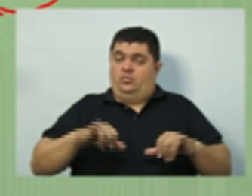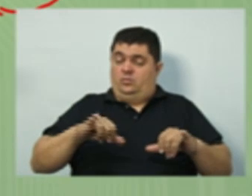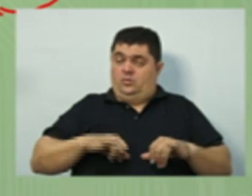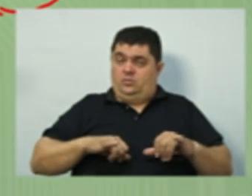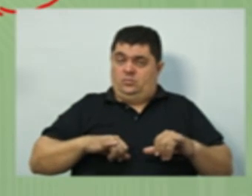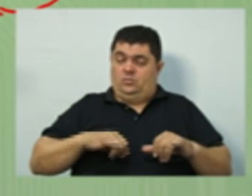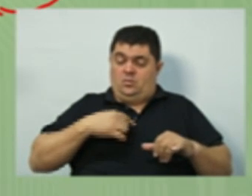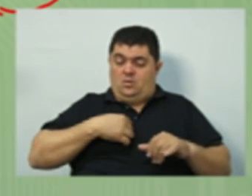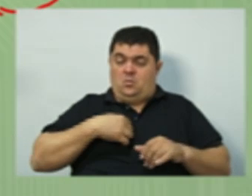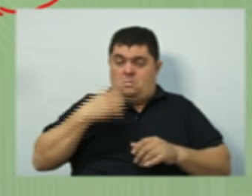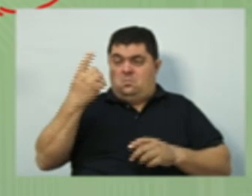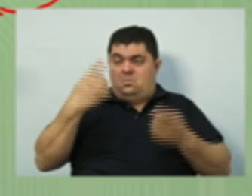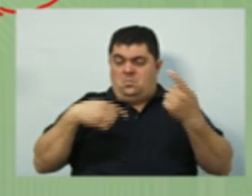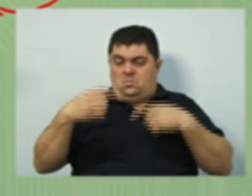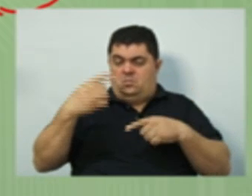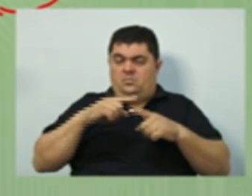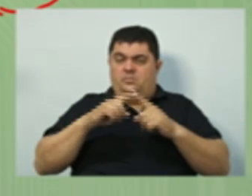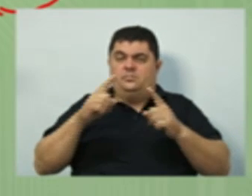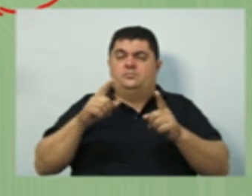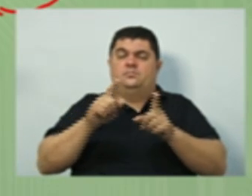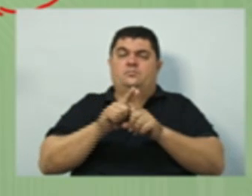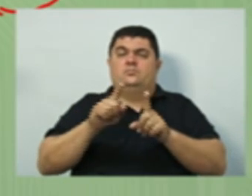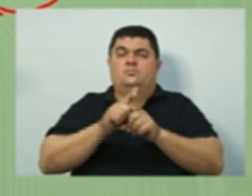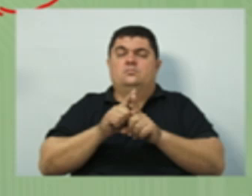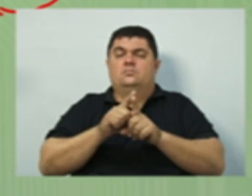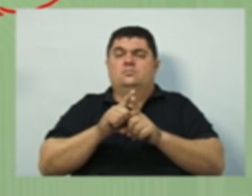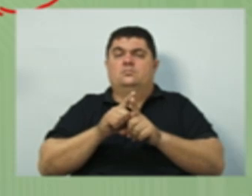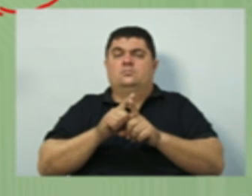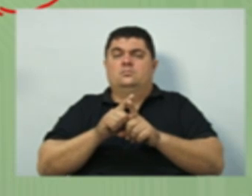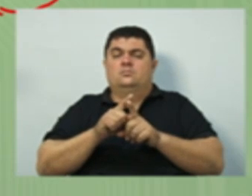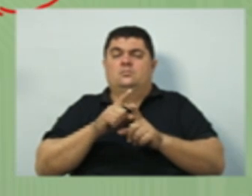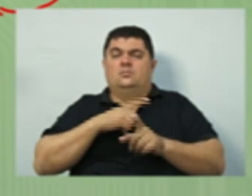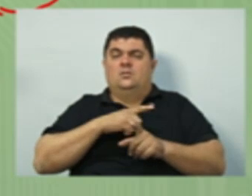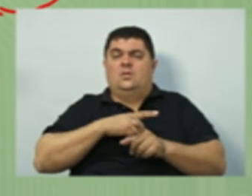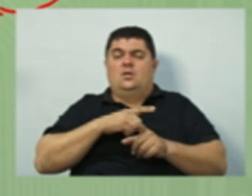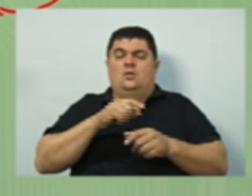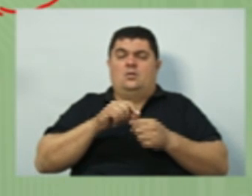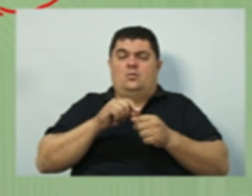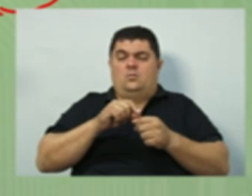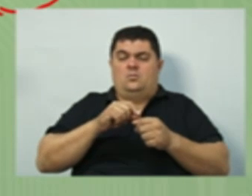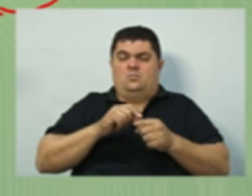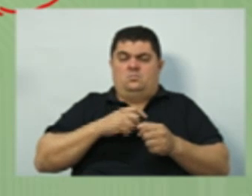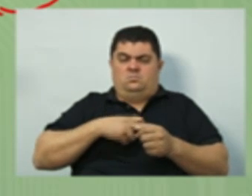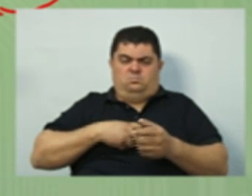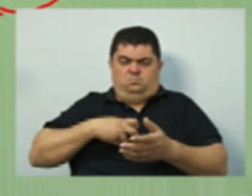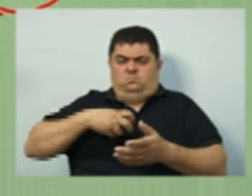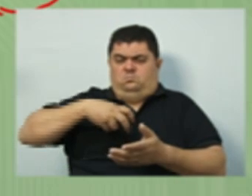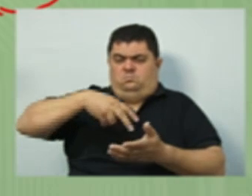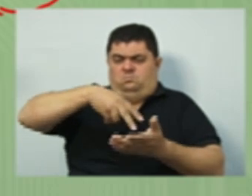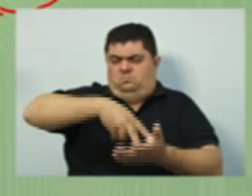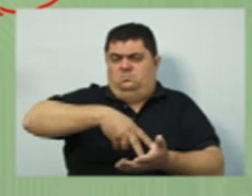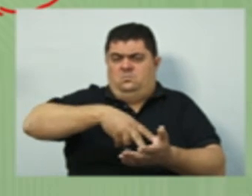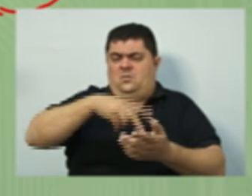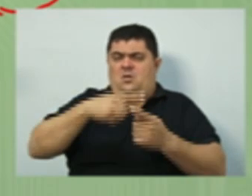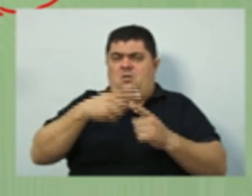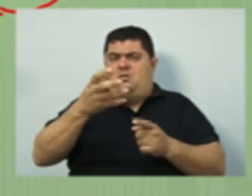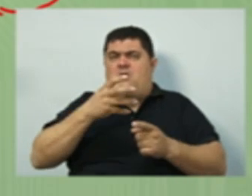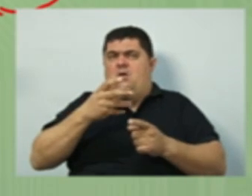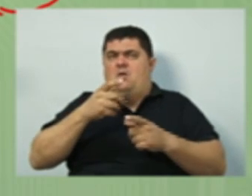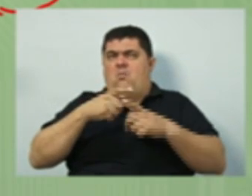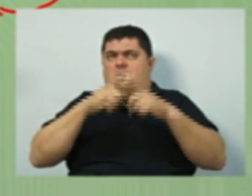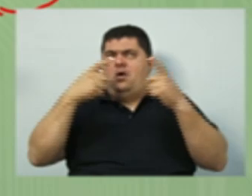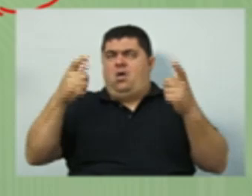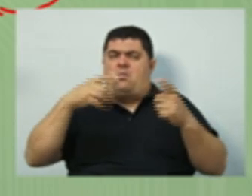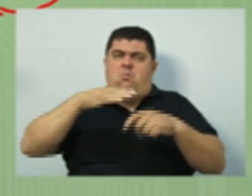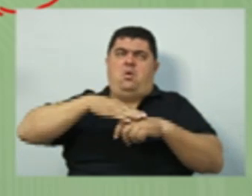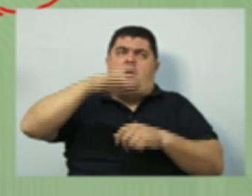eu sou submetido, mas aquilo também que eu posso encarar como um sacrifício, algo em busca de um bem maior, como foi trabalhado,